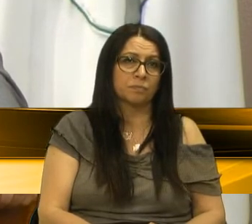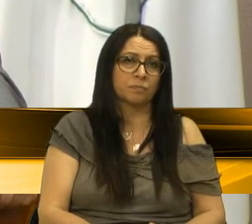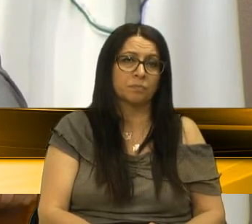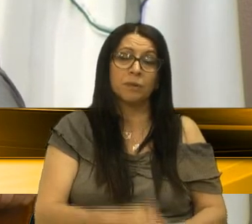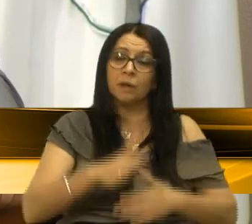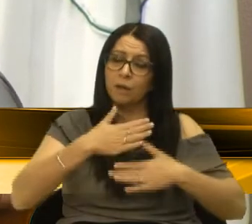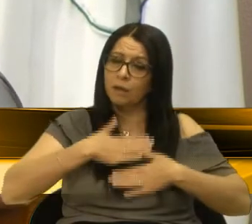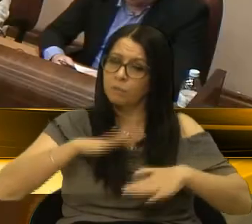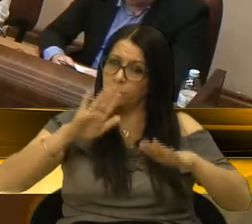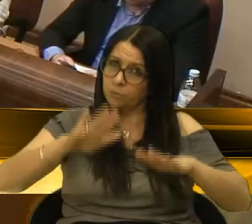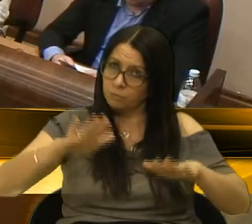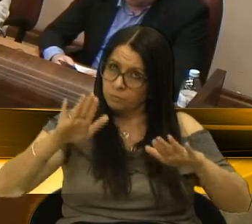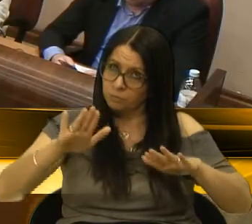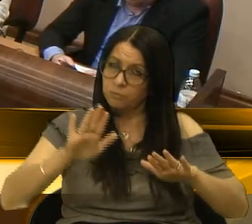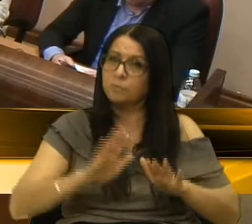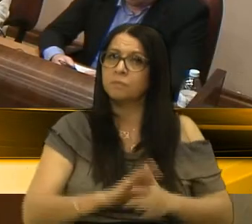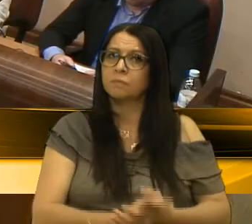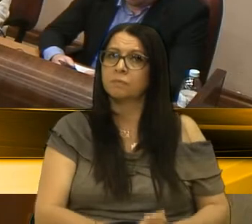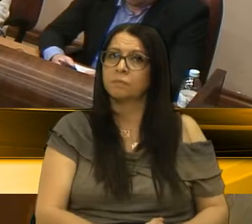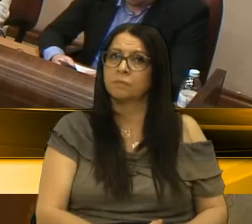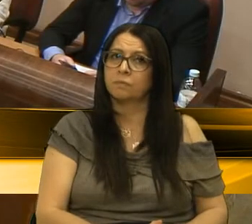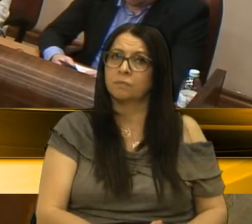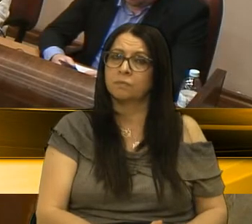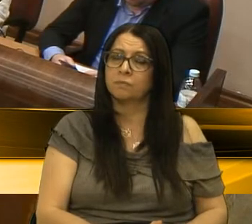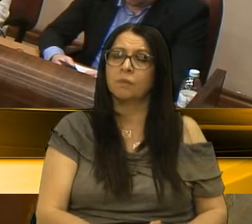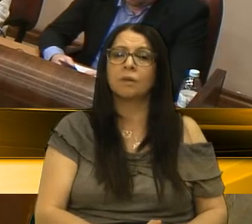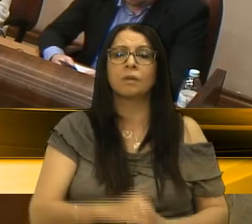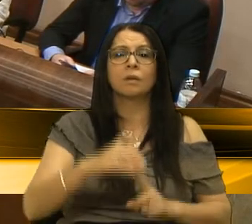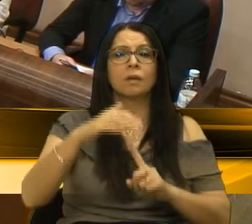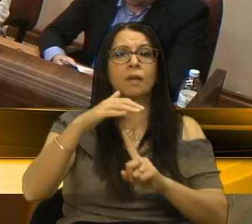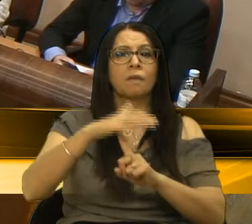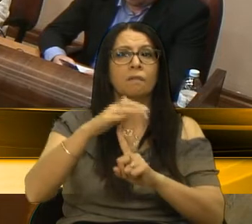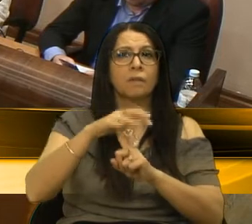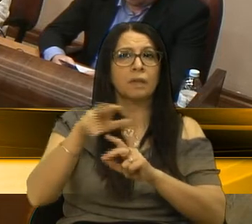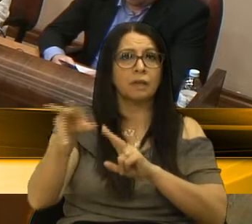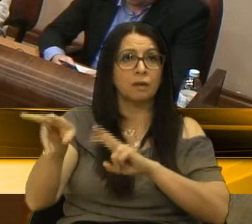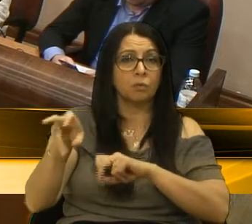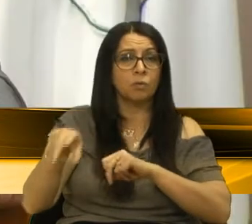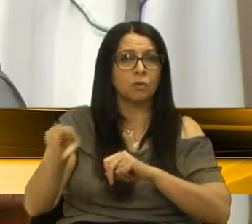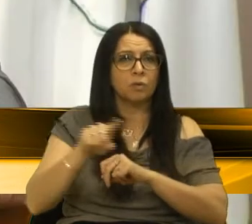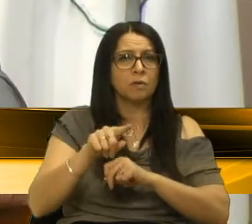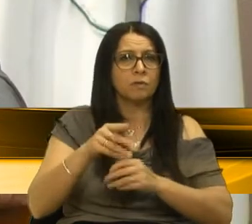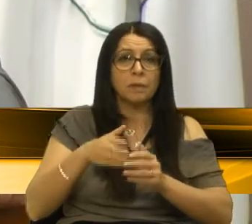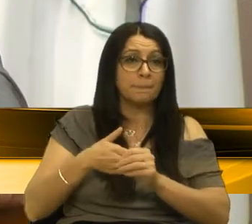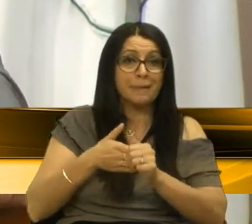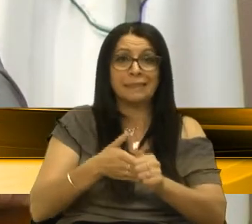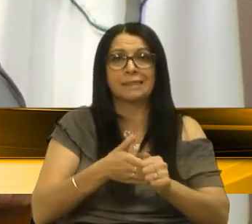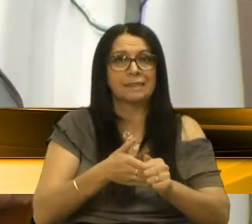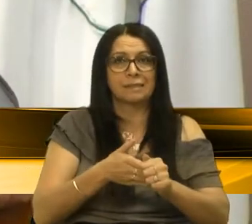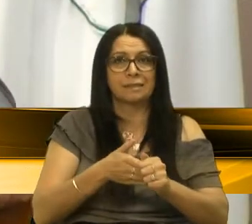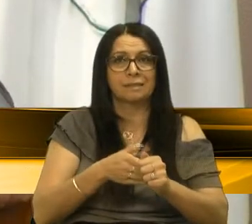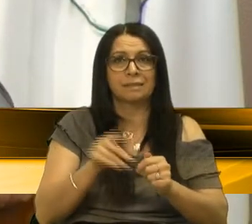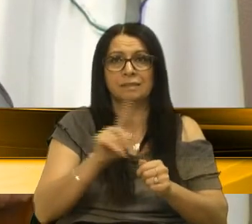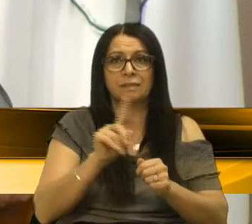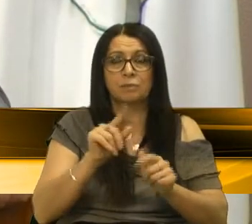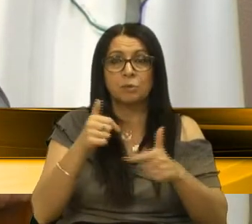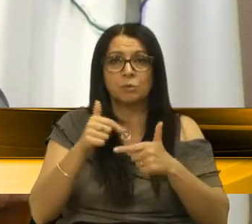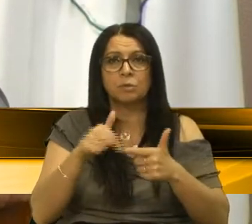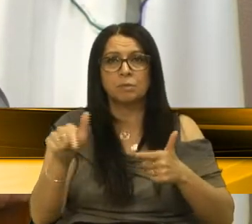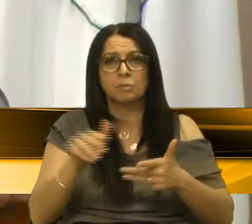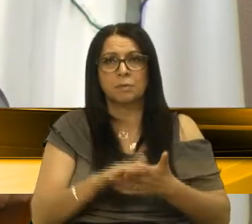Vamos acalmar, pessoal. A Feira do Agricultor foi muito perseguida, e se não fosse o trabalho